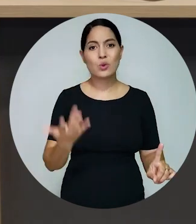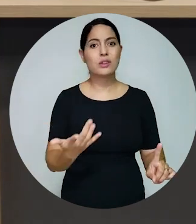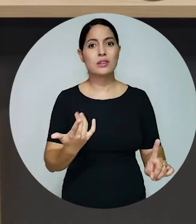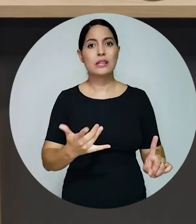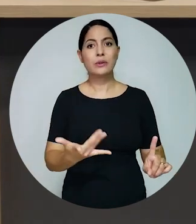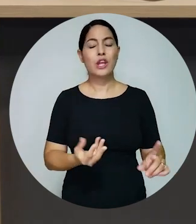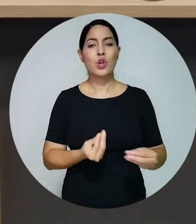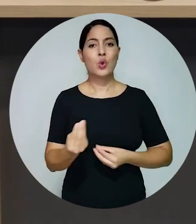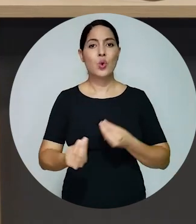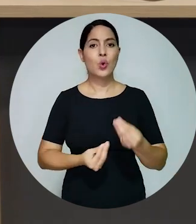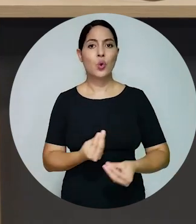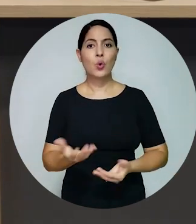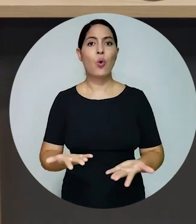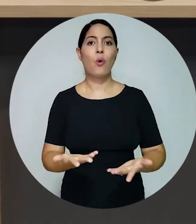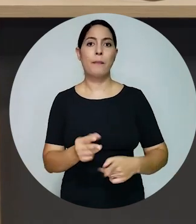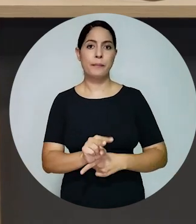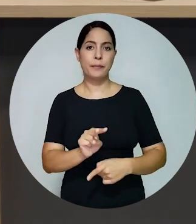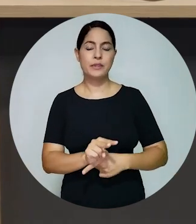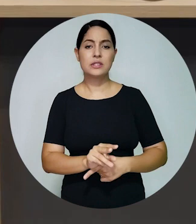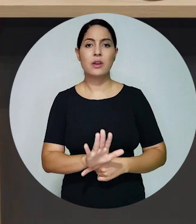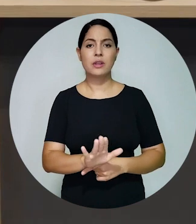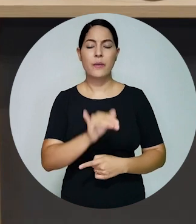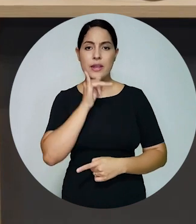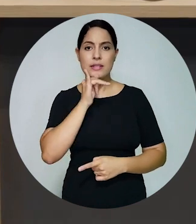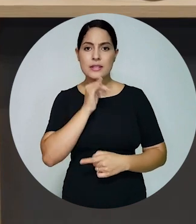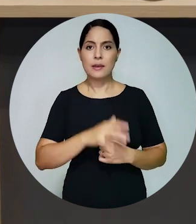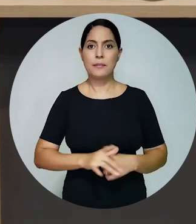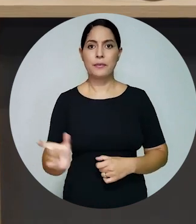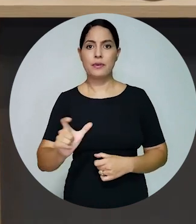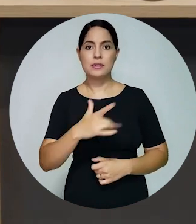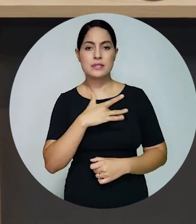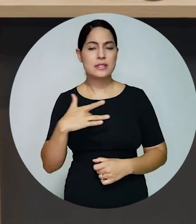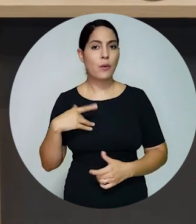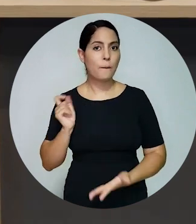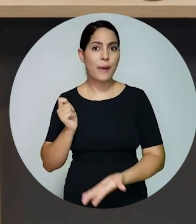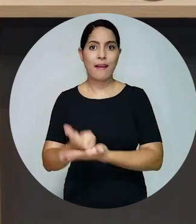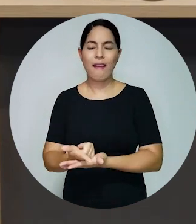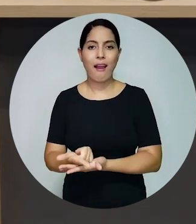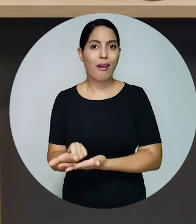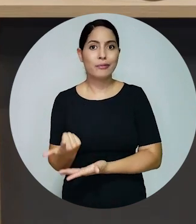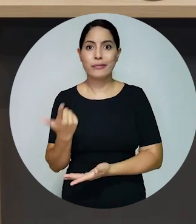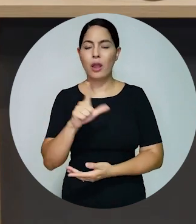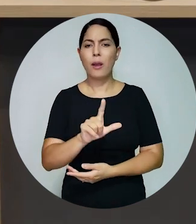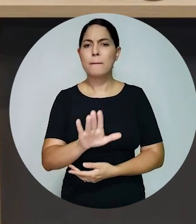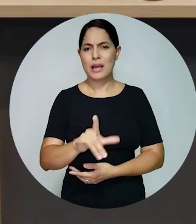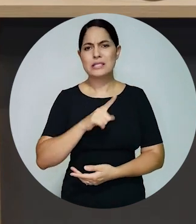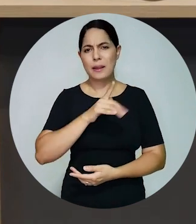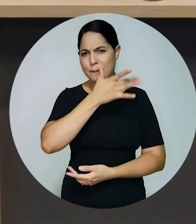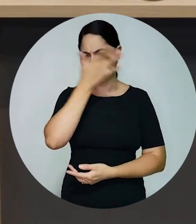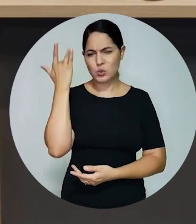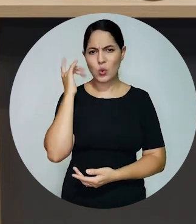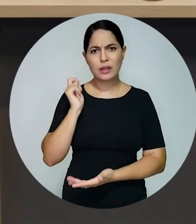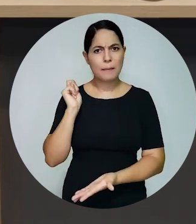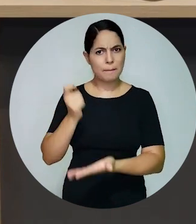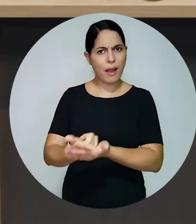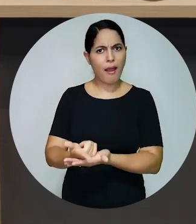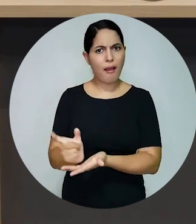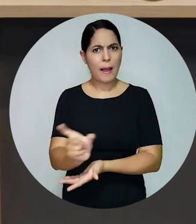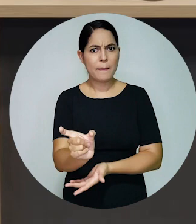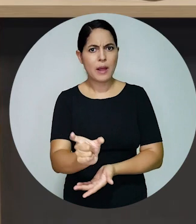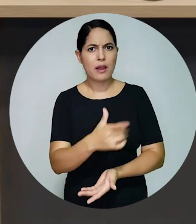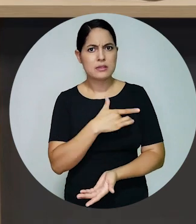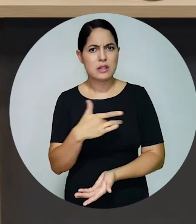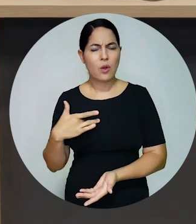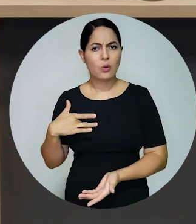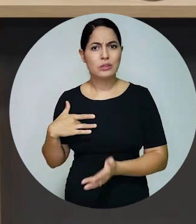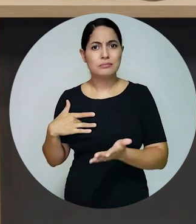vulneráveis e hipossuficientes. Então, a gente está focado naquele que não tem condição de pagar um plano de saúde. Ou aquele que até tem,